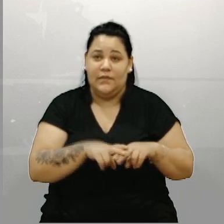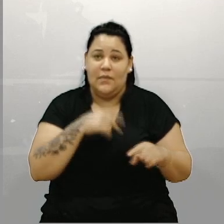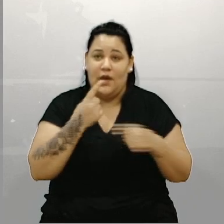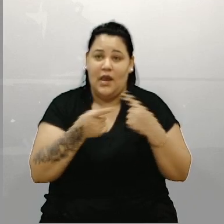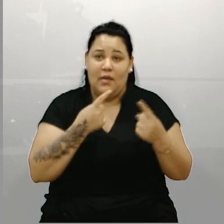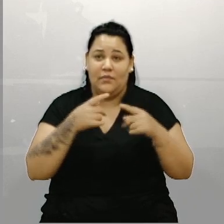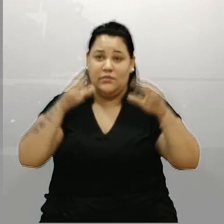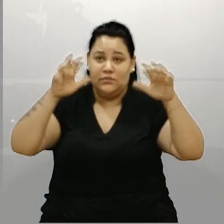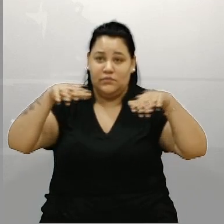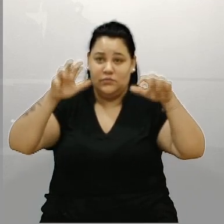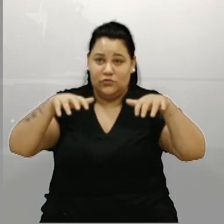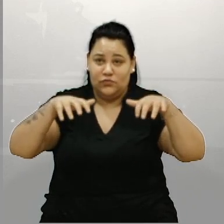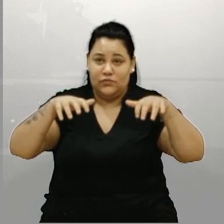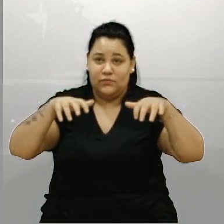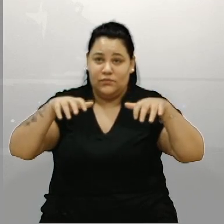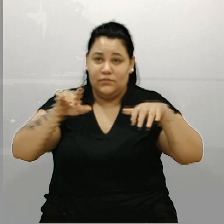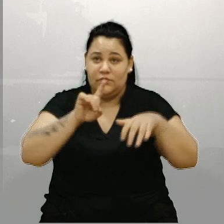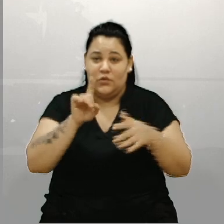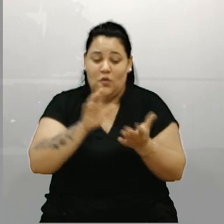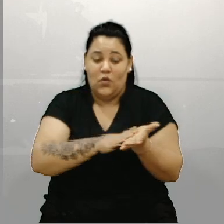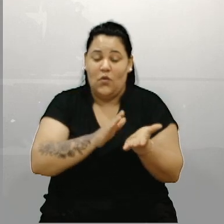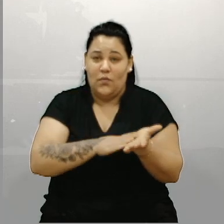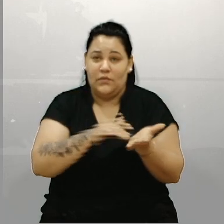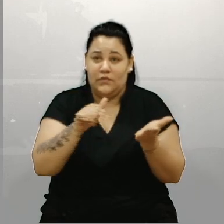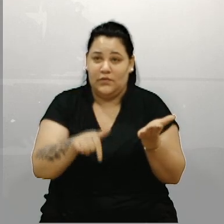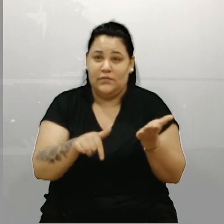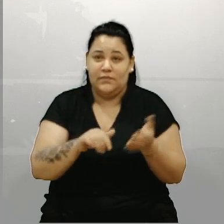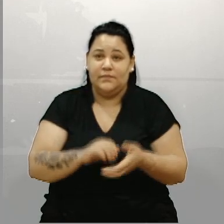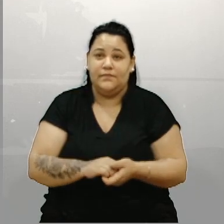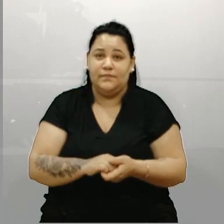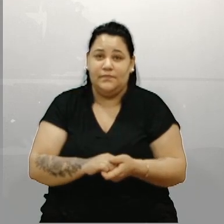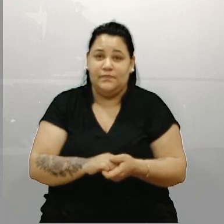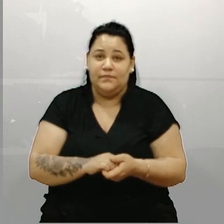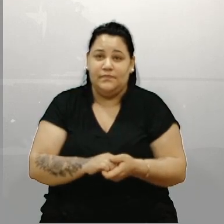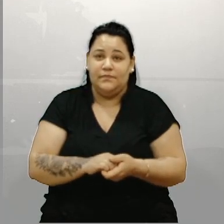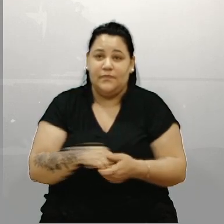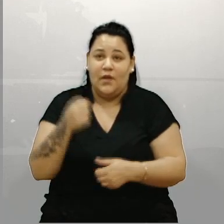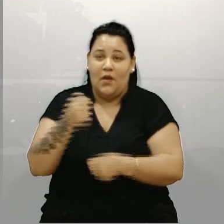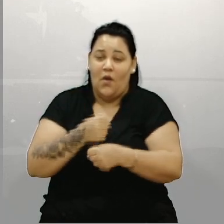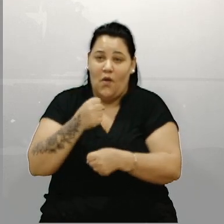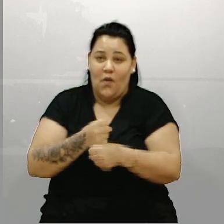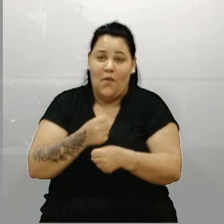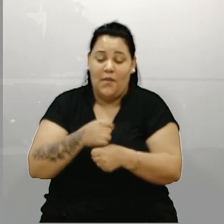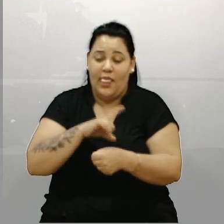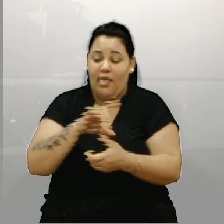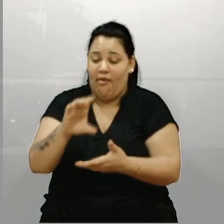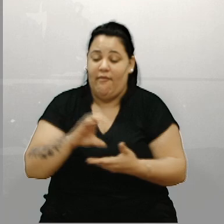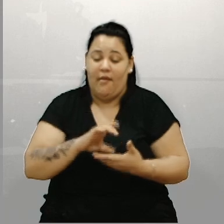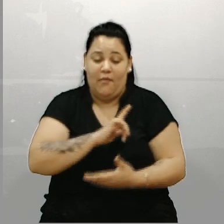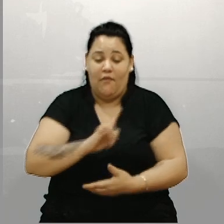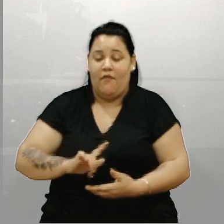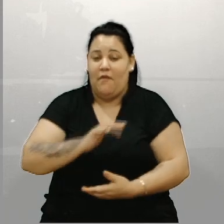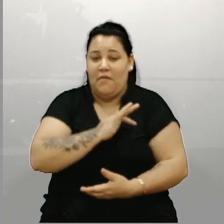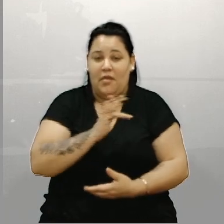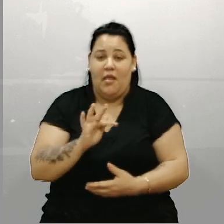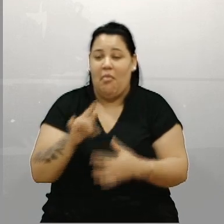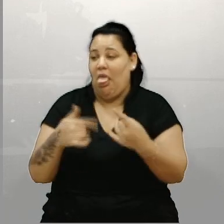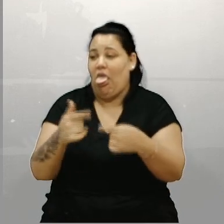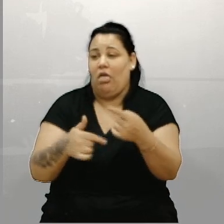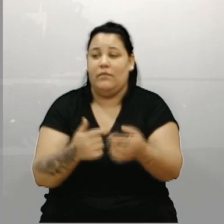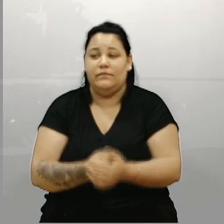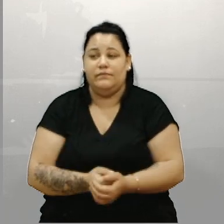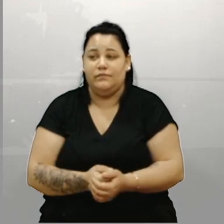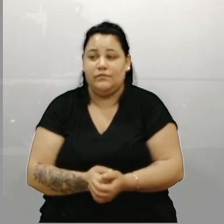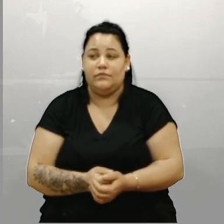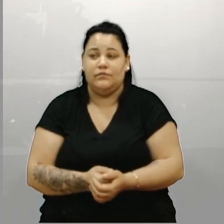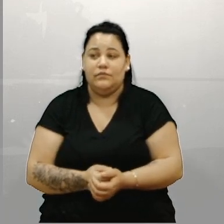Quando a gente diz assim, não estamos cobrando aqui, grandes obras, tem grande recurso, o governo federal... Será que isso aqui é o governo